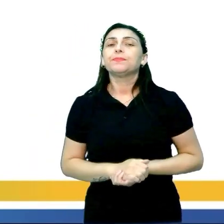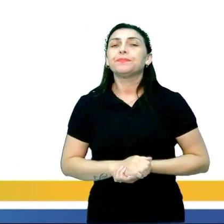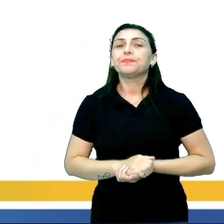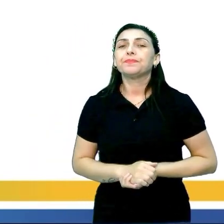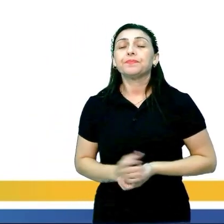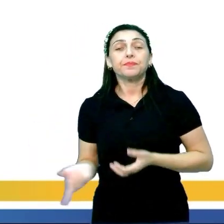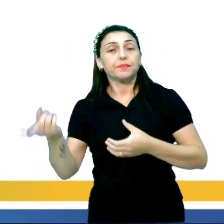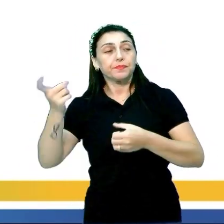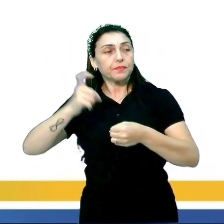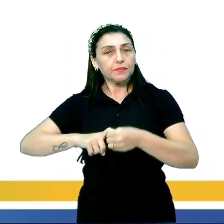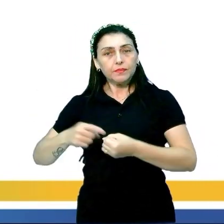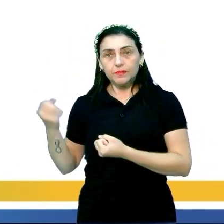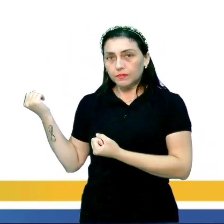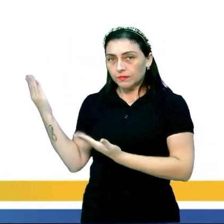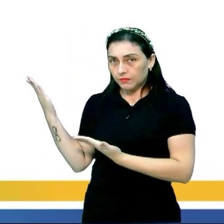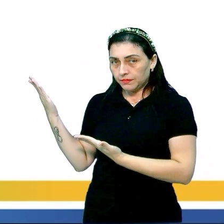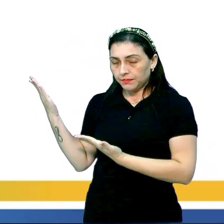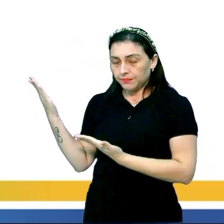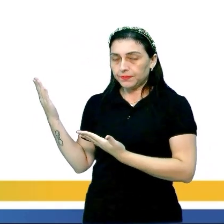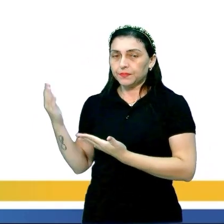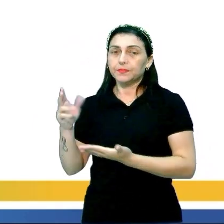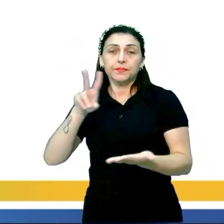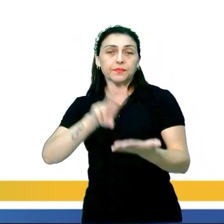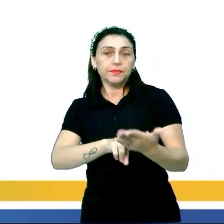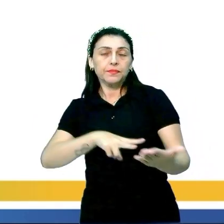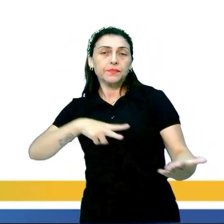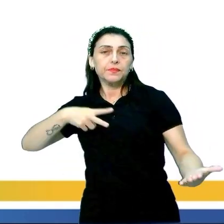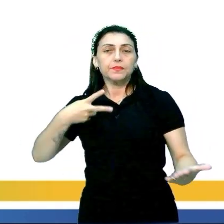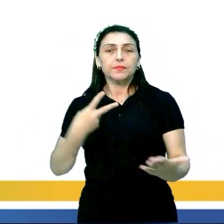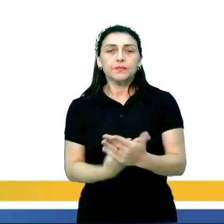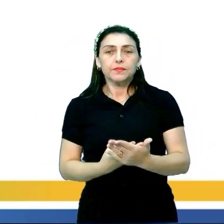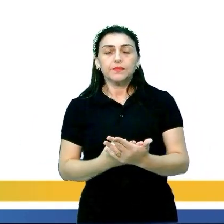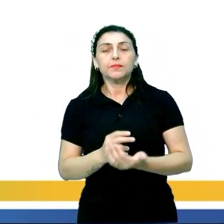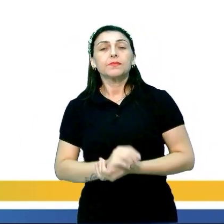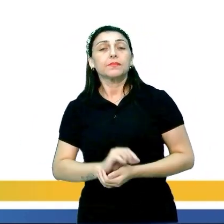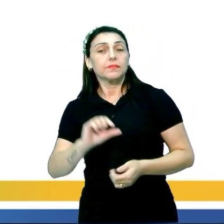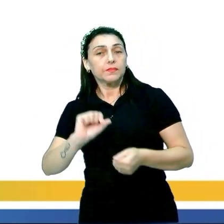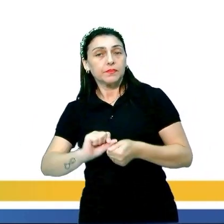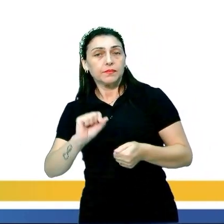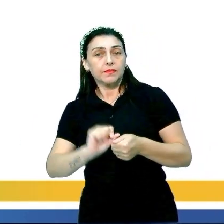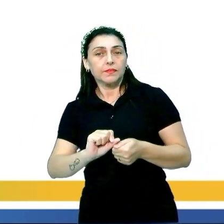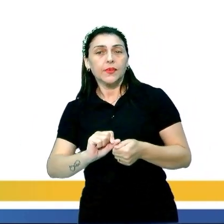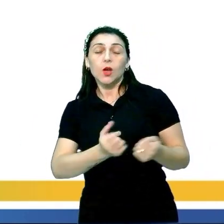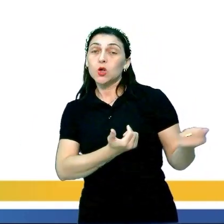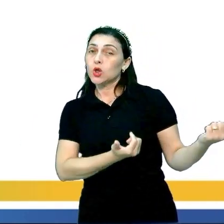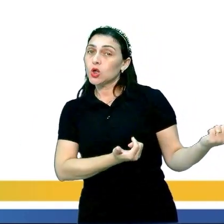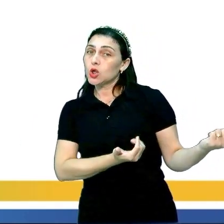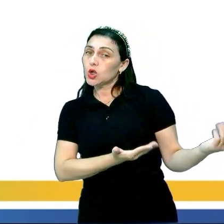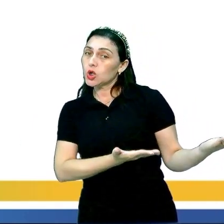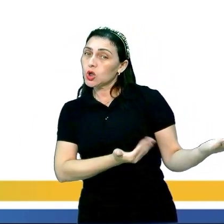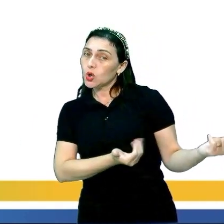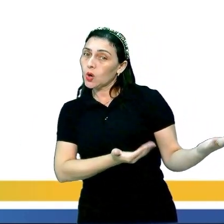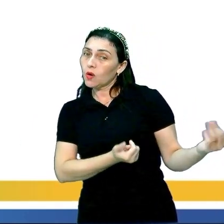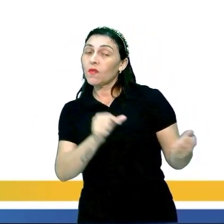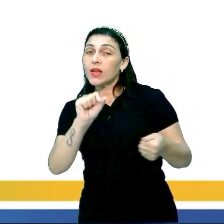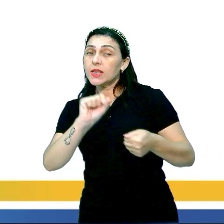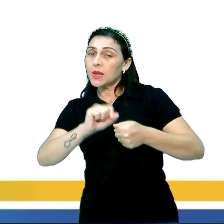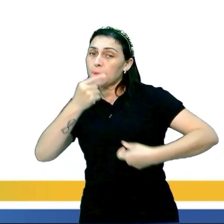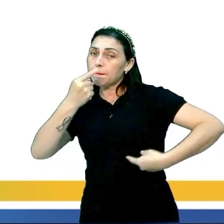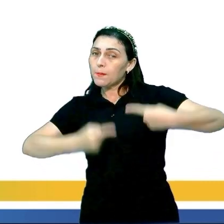Então, a gente volta aí, né? Aí eu fiz a tradução aí pra gente fazer, né? Pra vocês